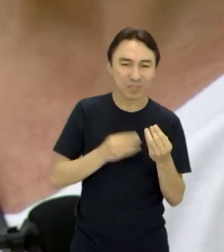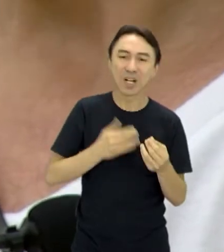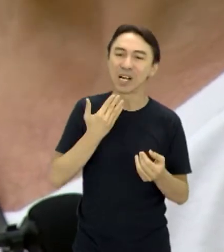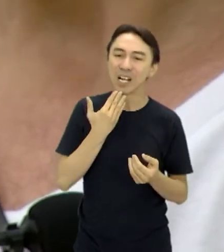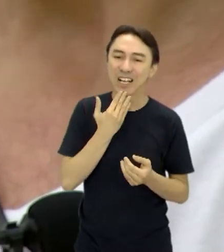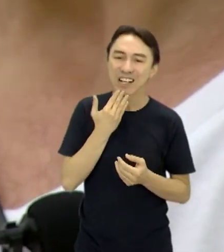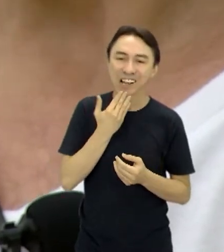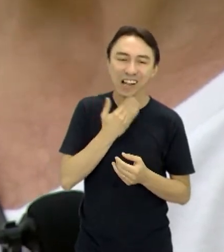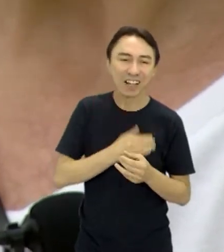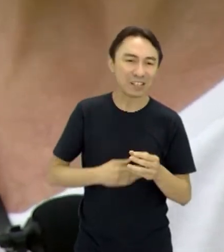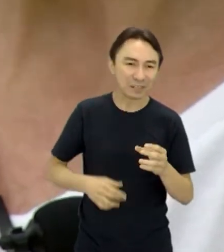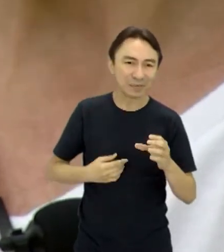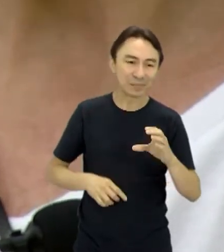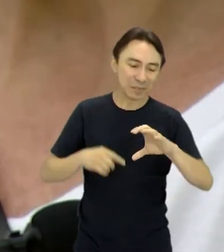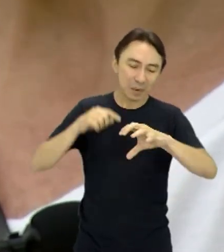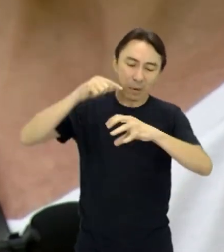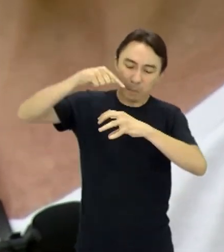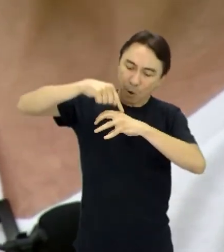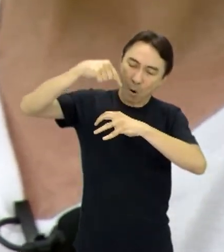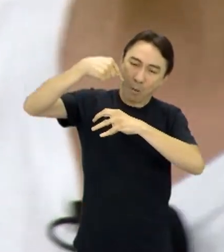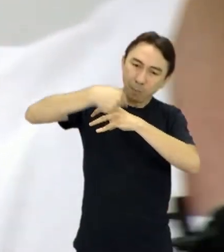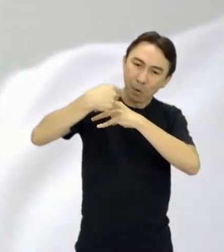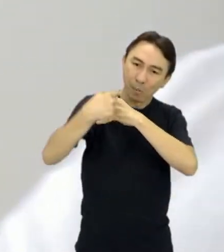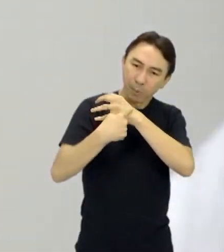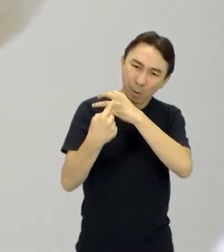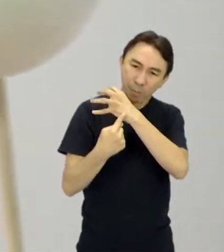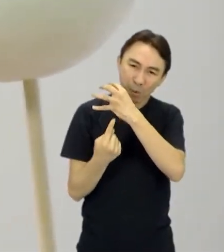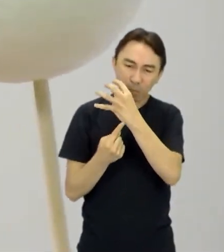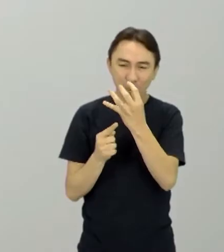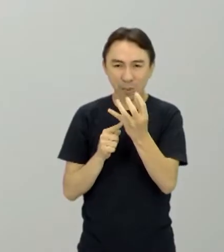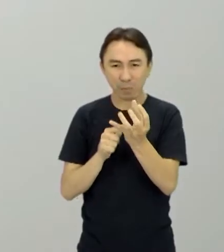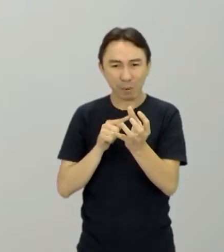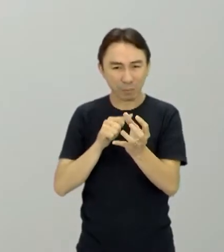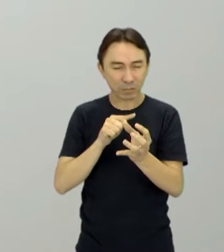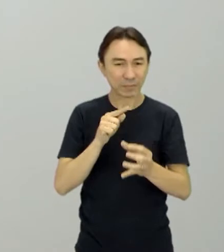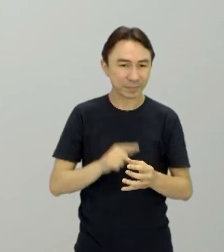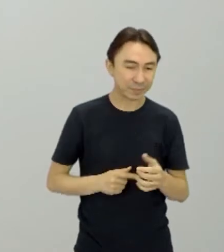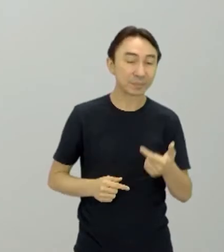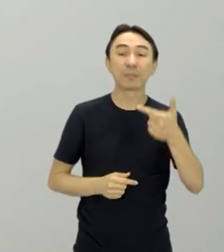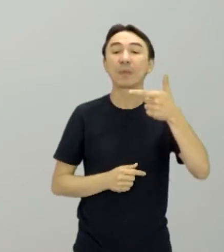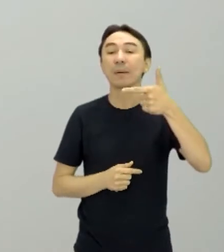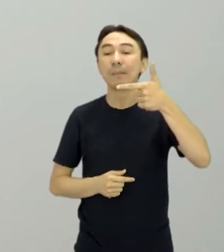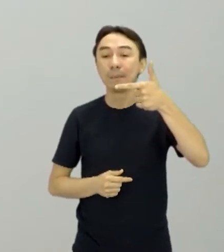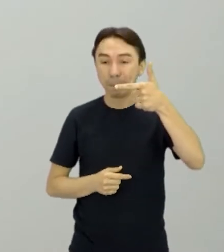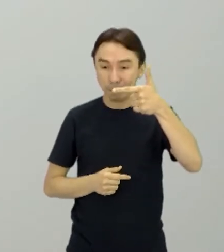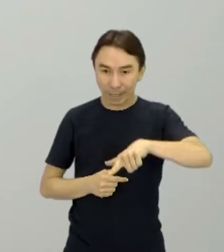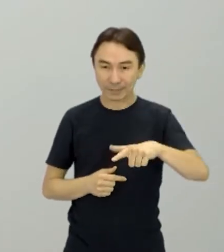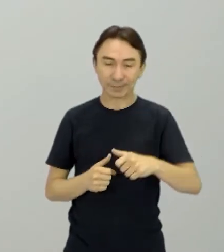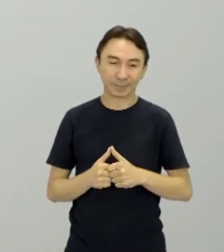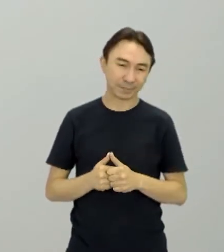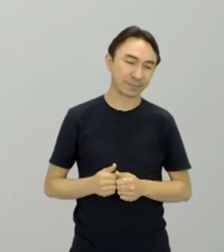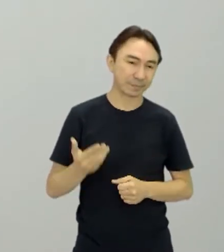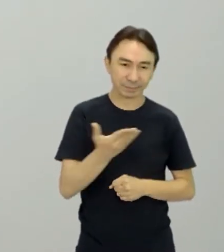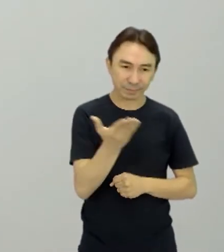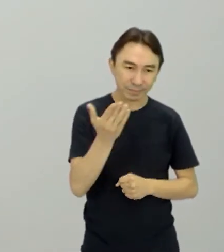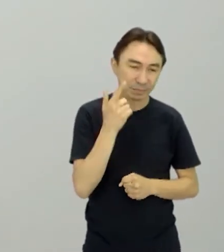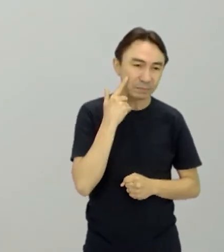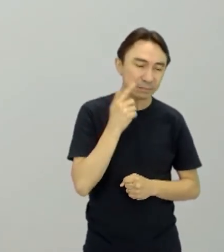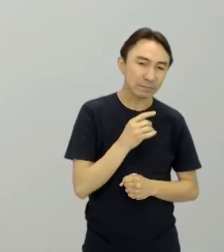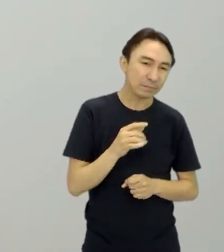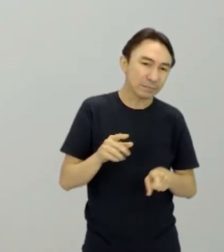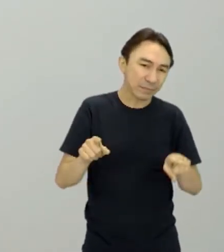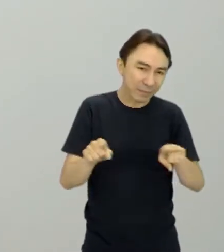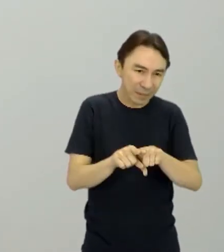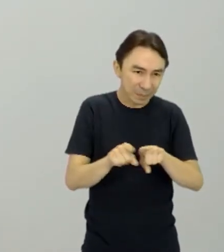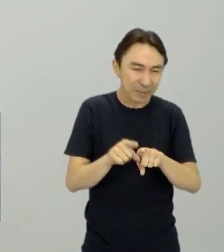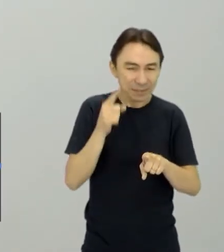só, né? O acidente aí da Terra. Tem mais uma questão. Se você assinalou também que a Terra é um